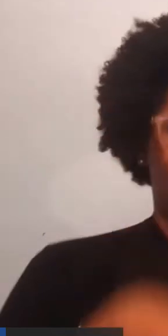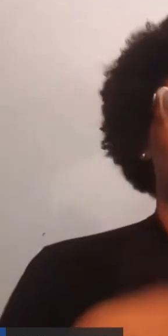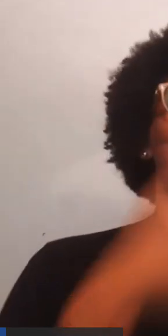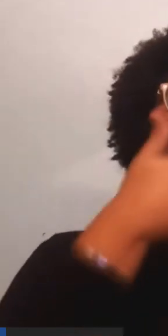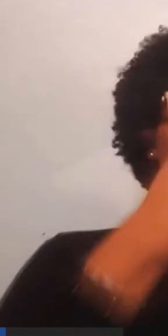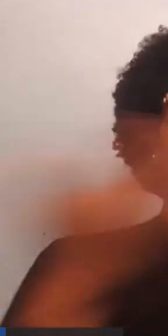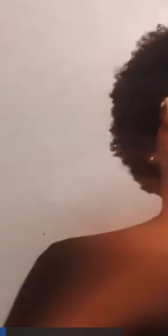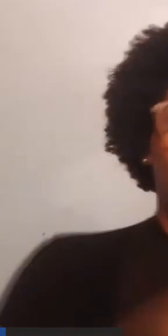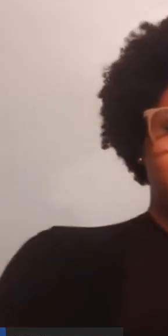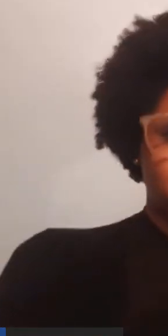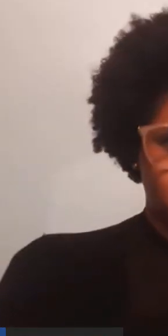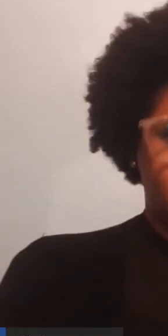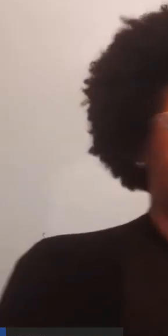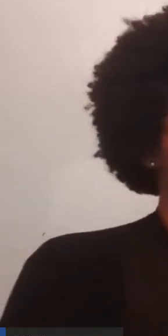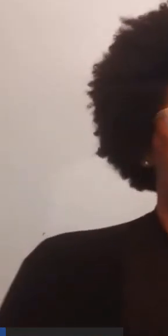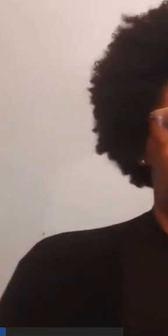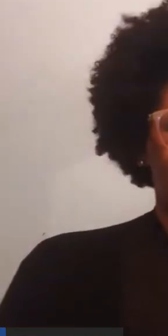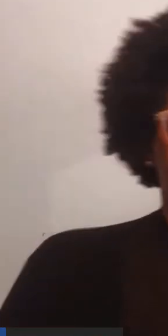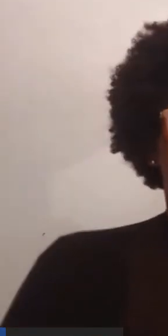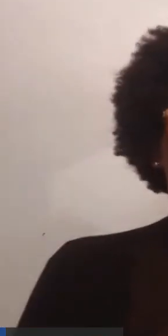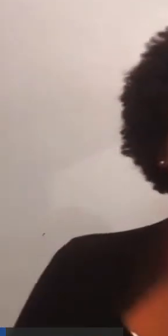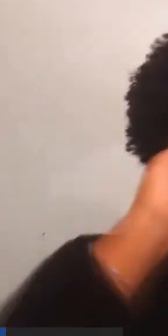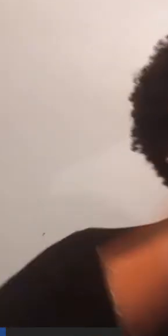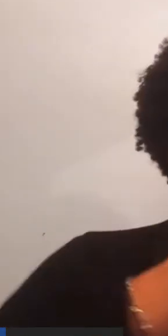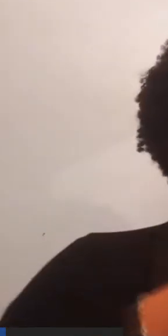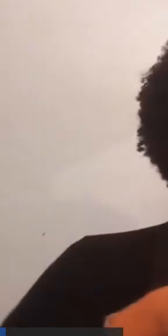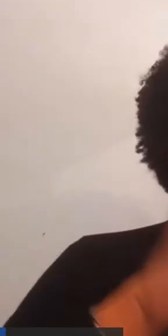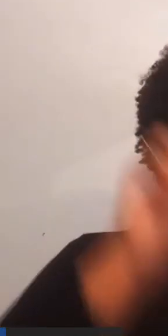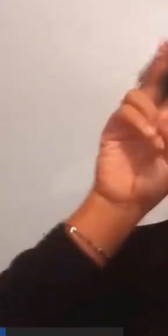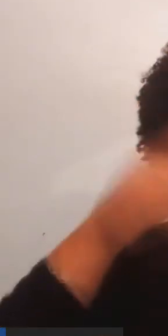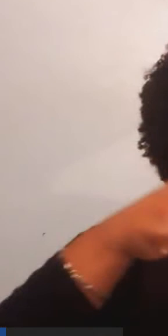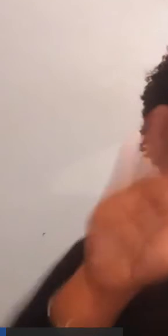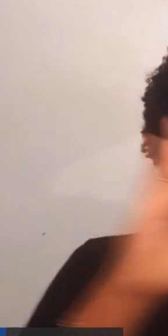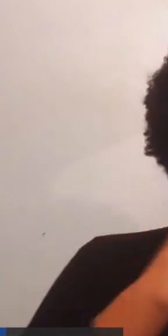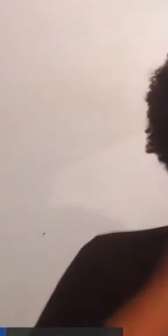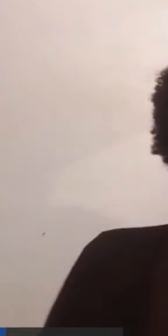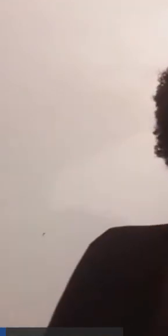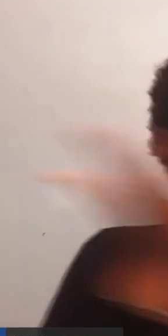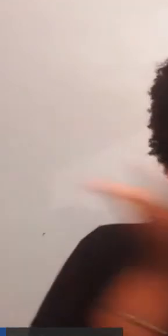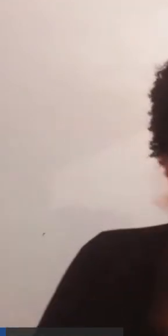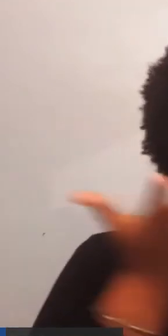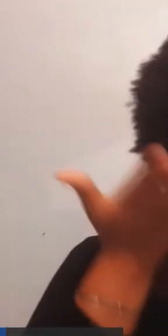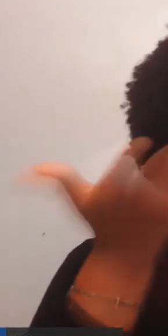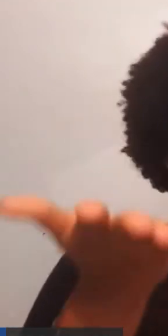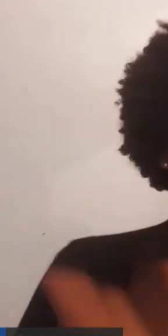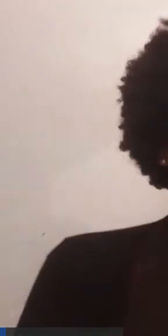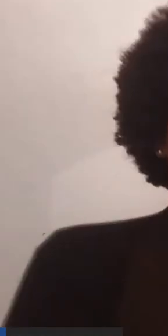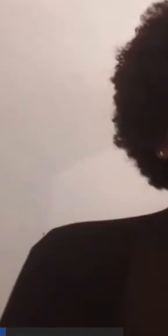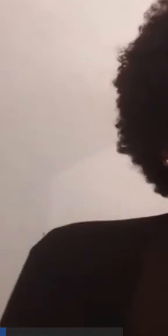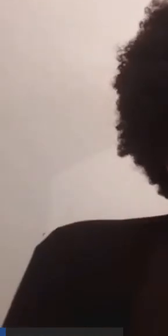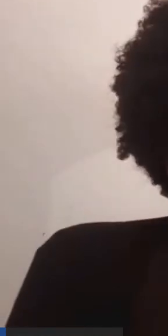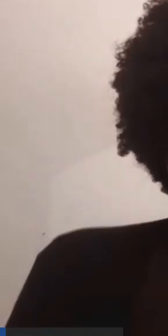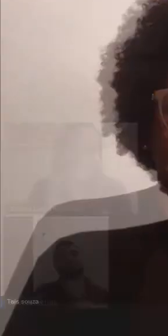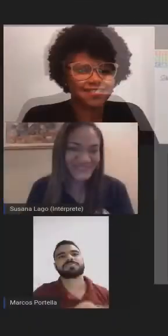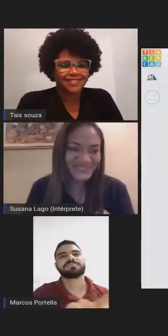Então, agora para finalizar a nossa aula, nós vamos chamar Marcos para passar a atividade de casa.